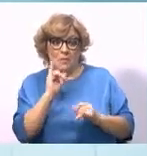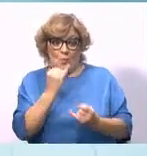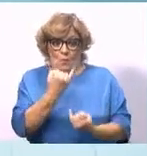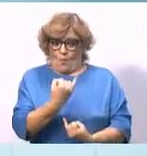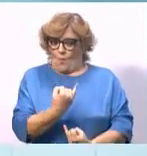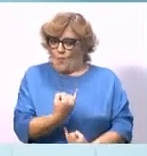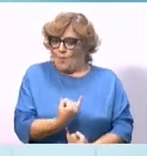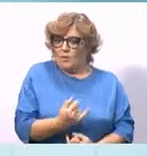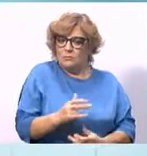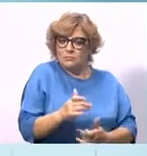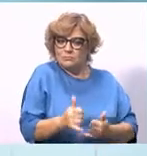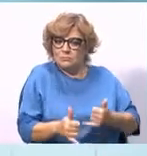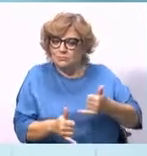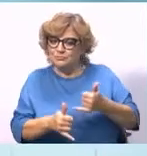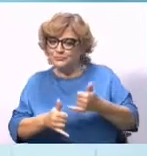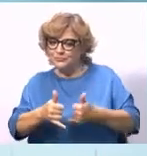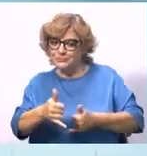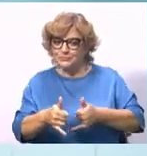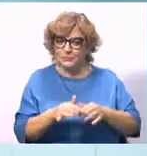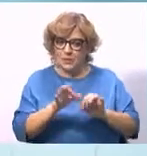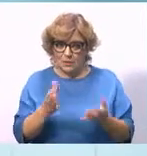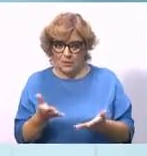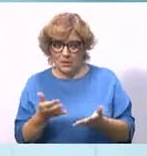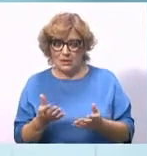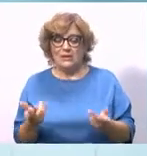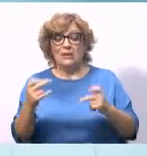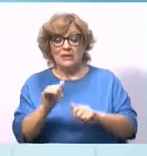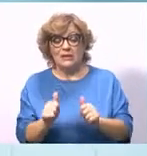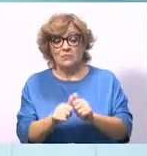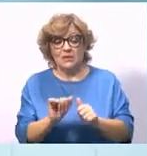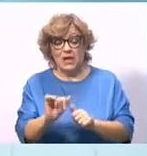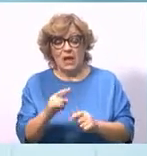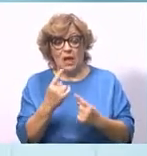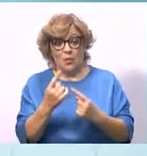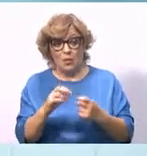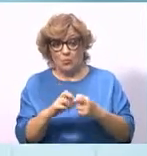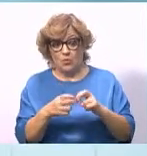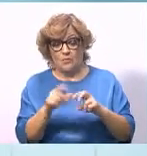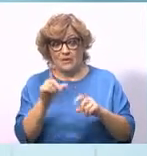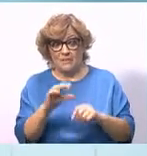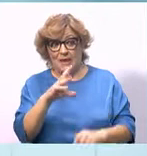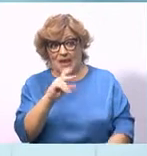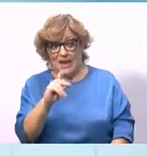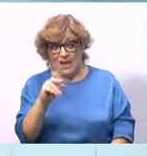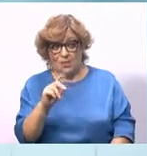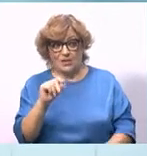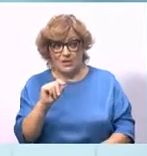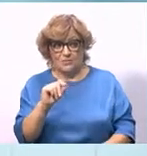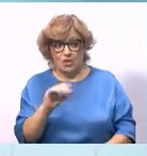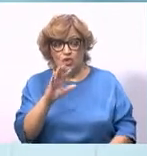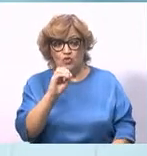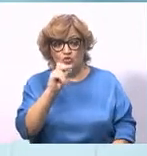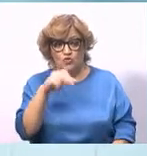elegante, claro que sim, mas contudo traz consigo também alguns problemas, nomeadamente os calos, nomeadamente os